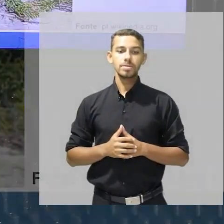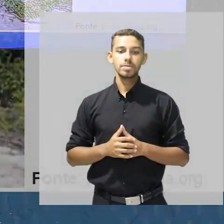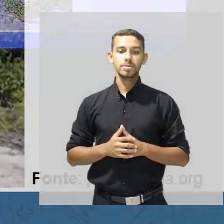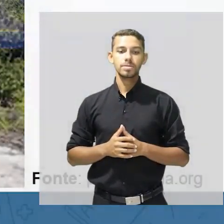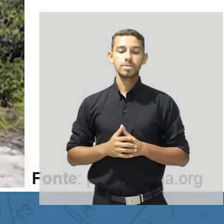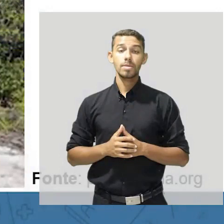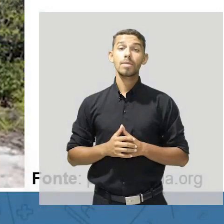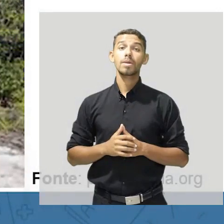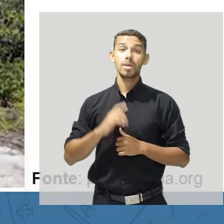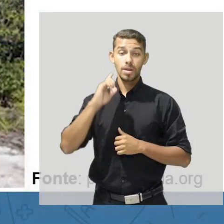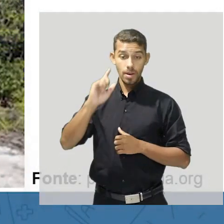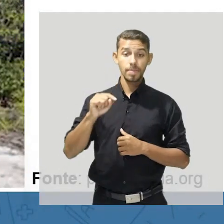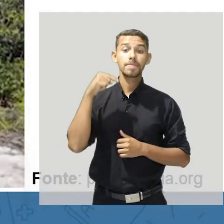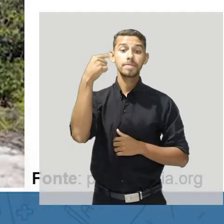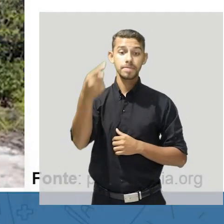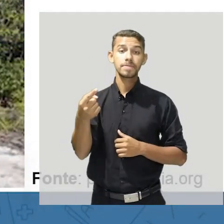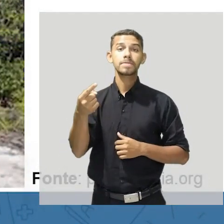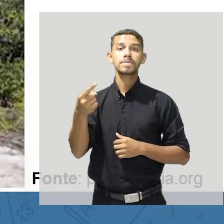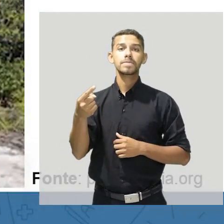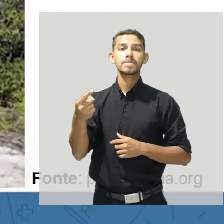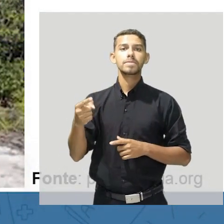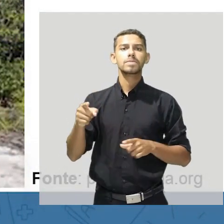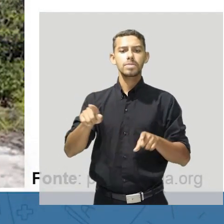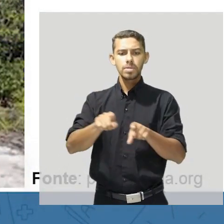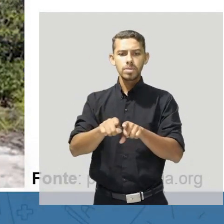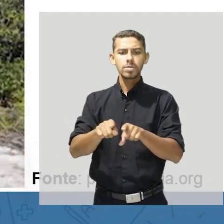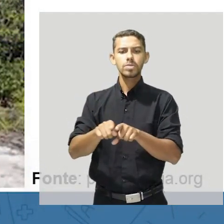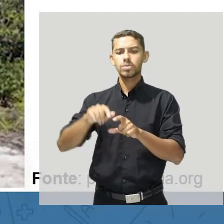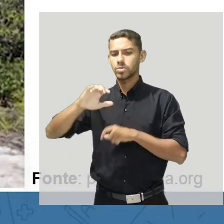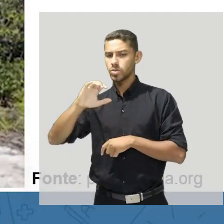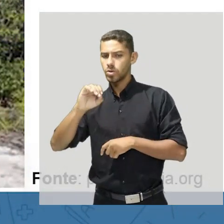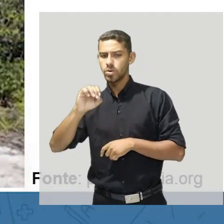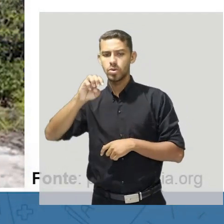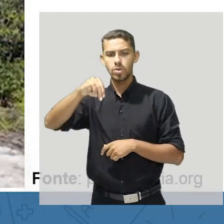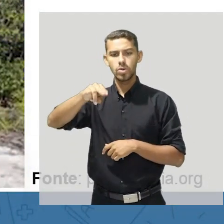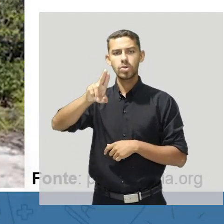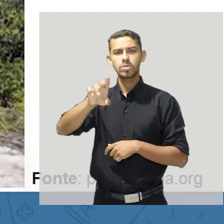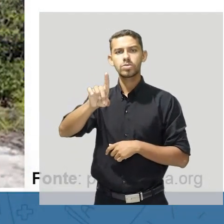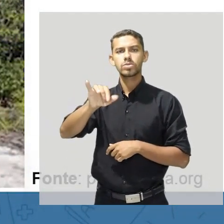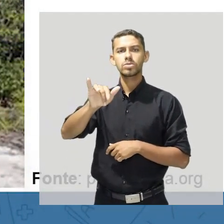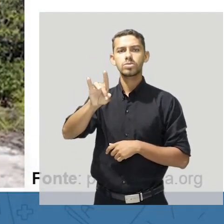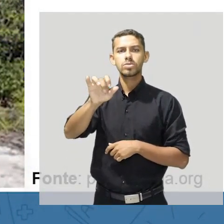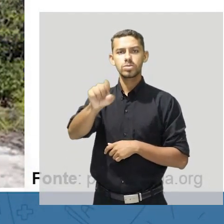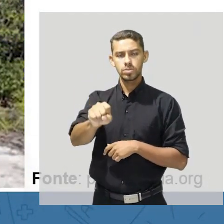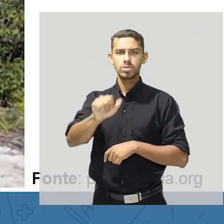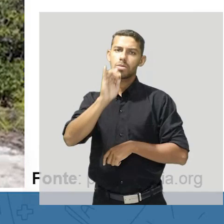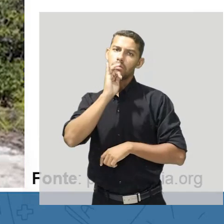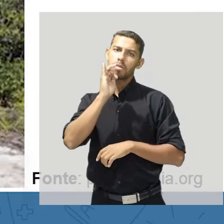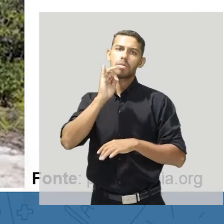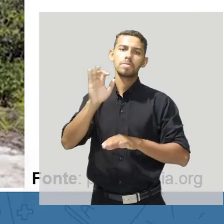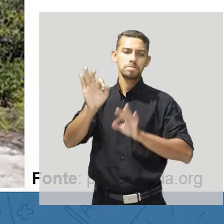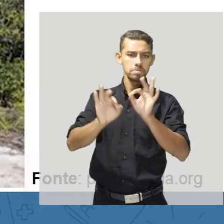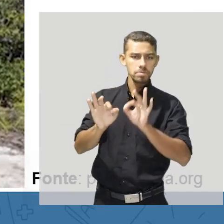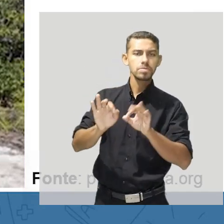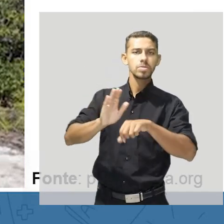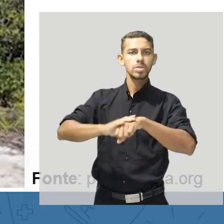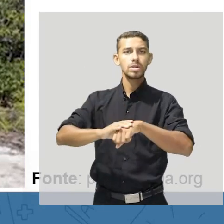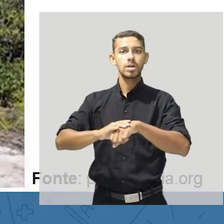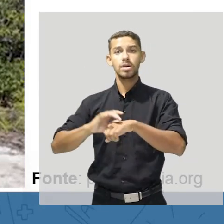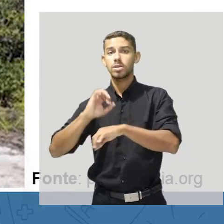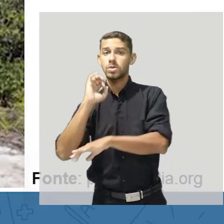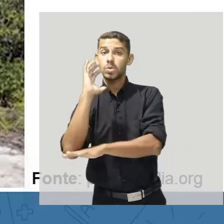pessoal, depois que as comunidades pioneiras se estabelecem, elas vão dando condições para que